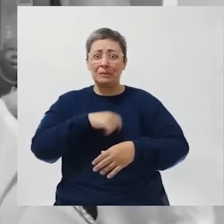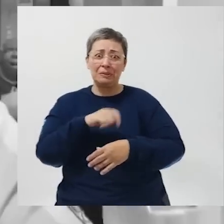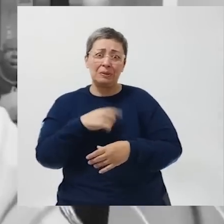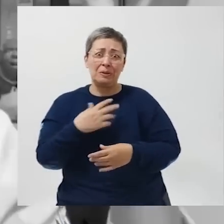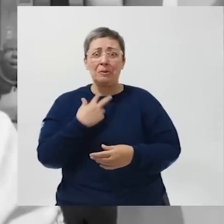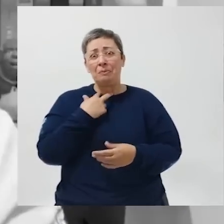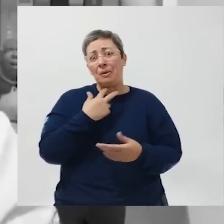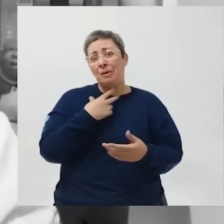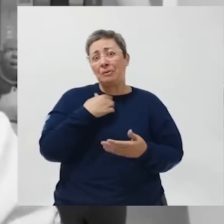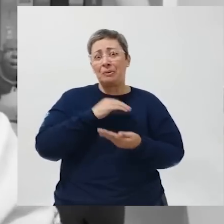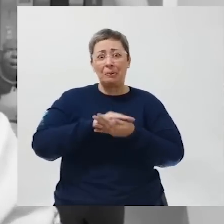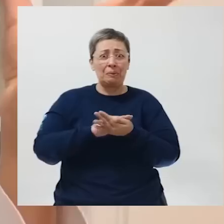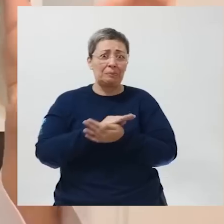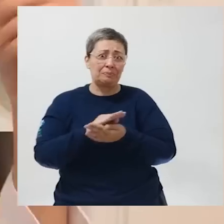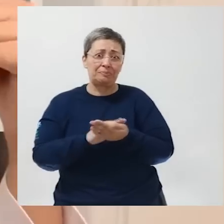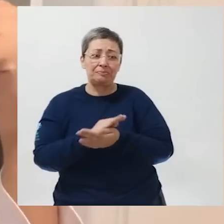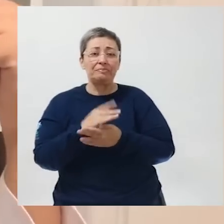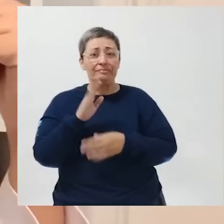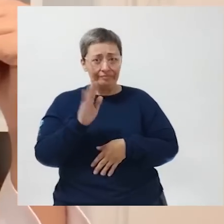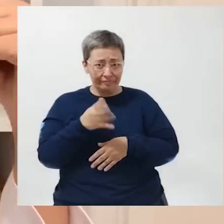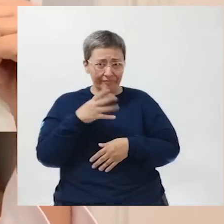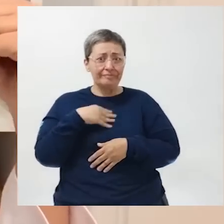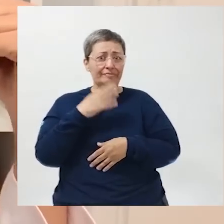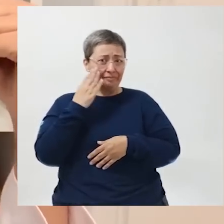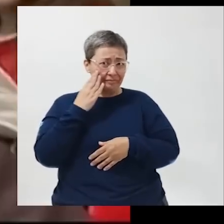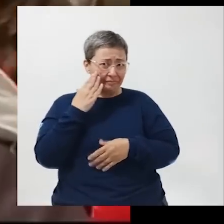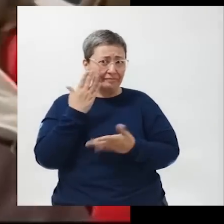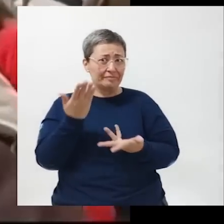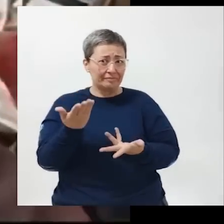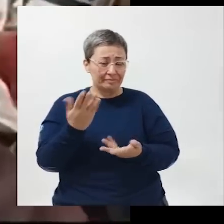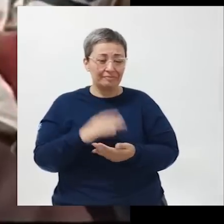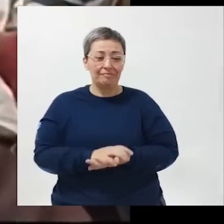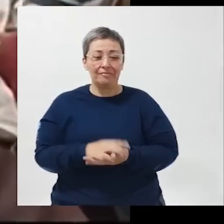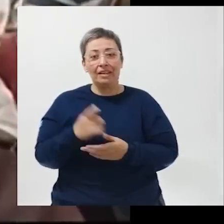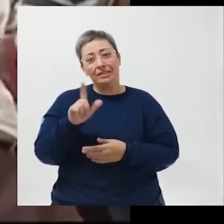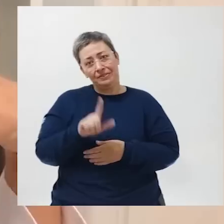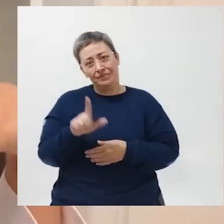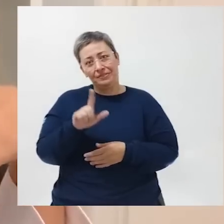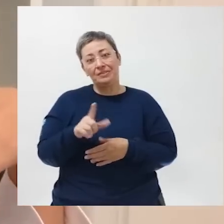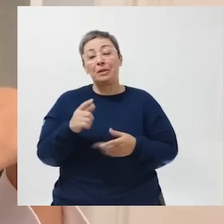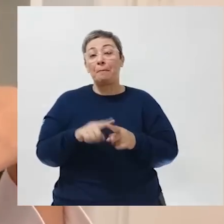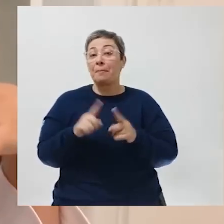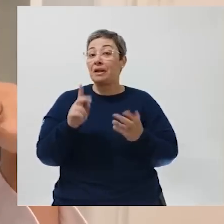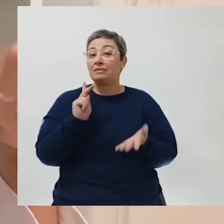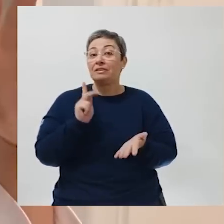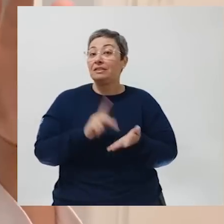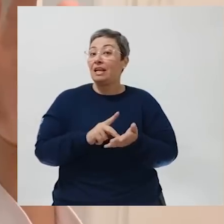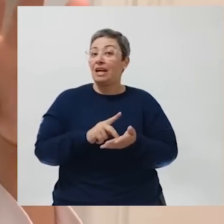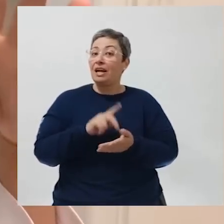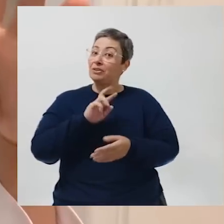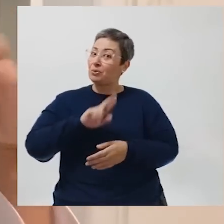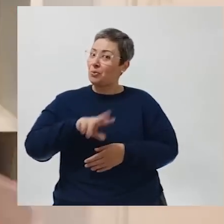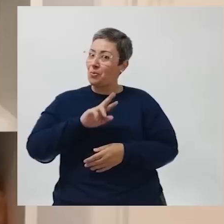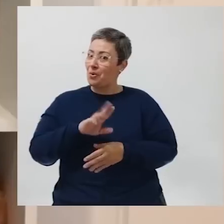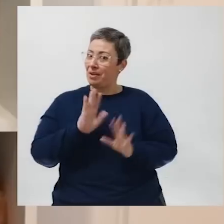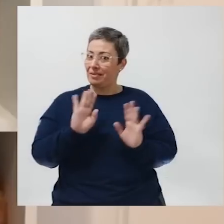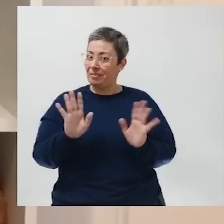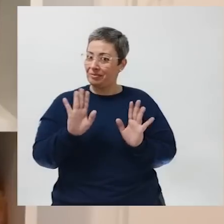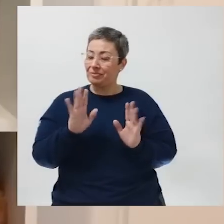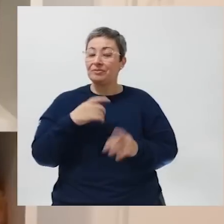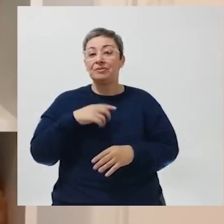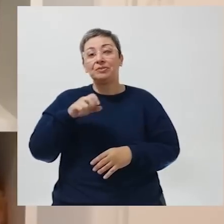e eu não posso comer brigadeiro. Já ouviram falar isso? É claro. Mas na verdade não é bem assim.